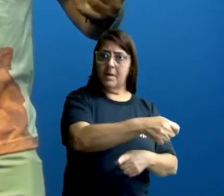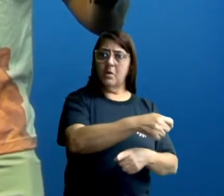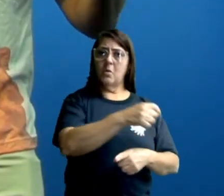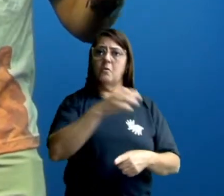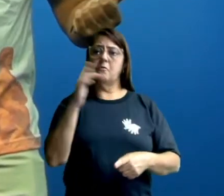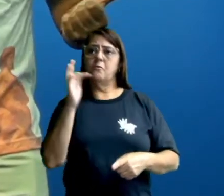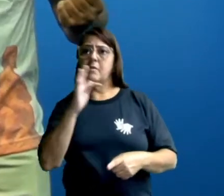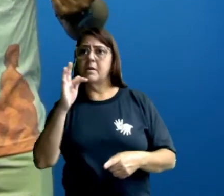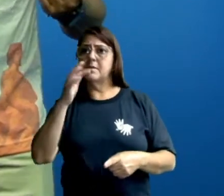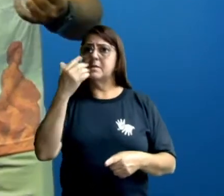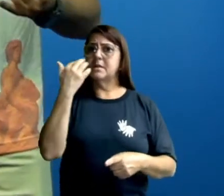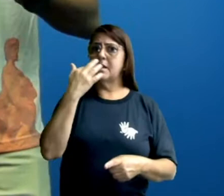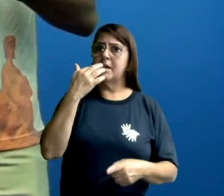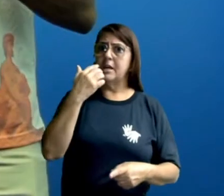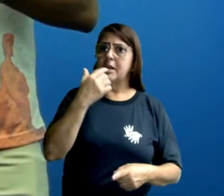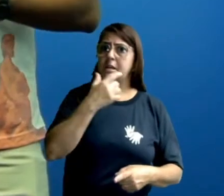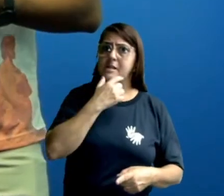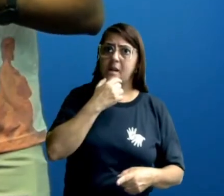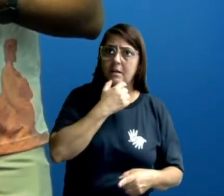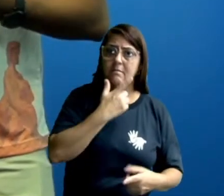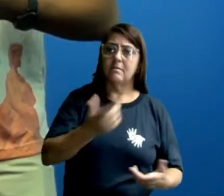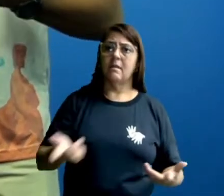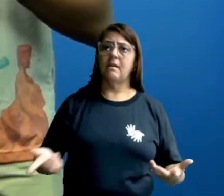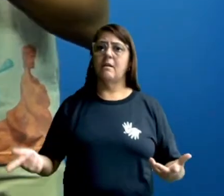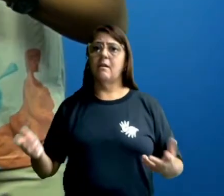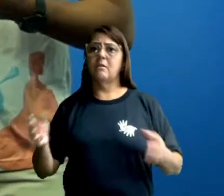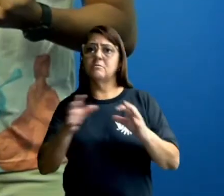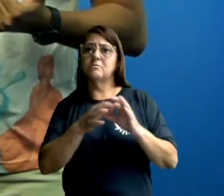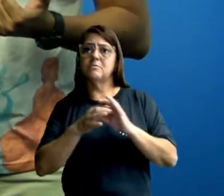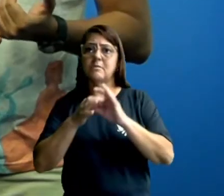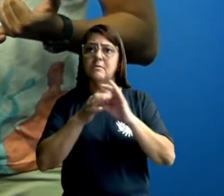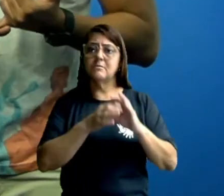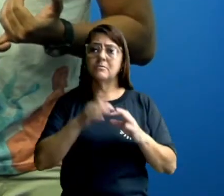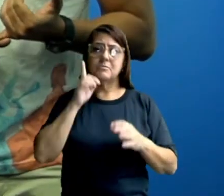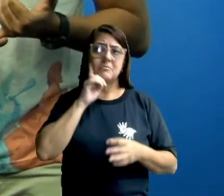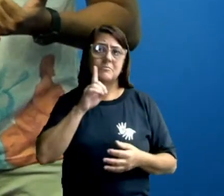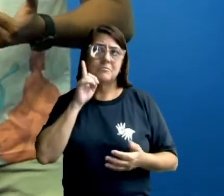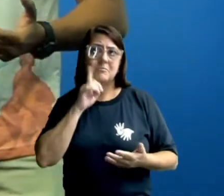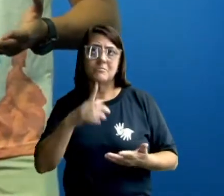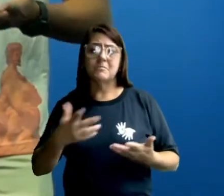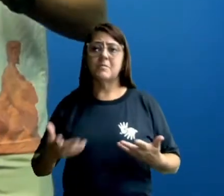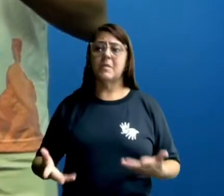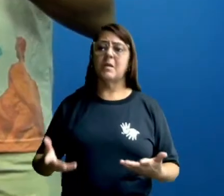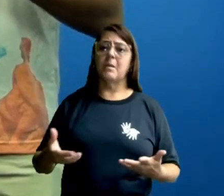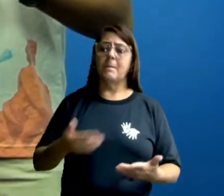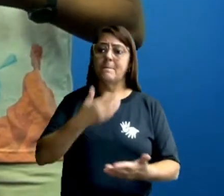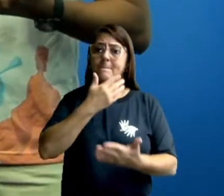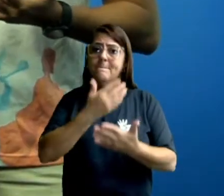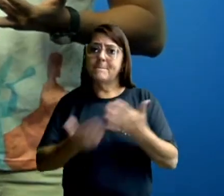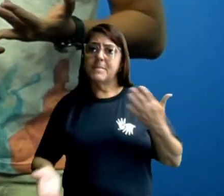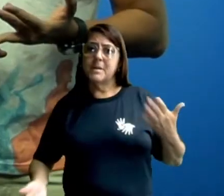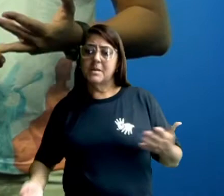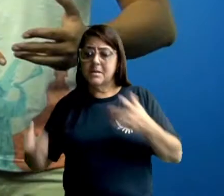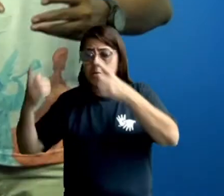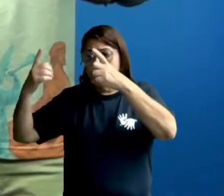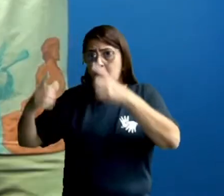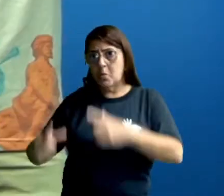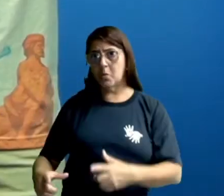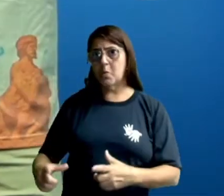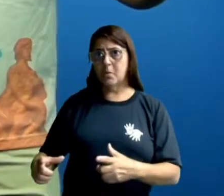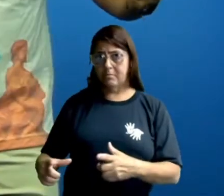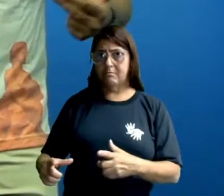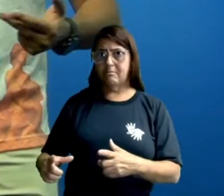pela França, pelos Estados Unidos. A Inglaterra teve que pagar uma indenização altíssima, perdeu o território,